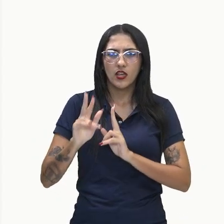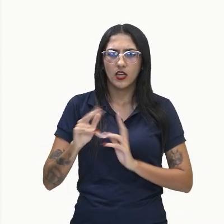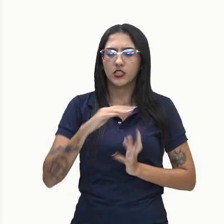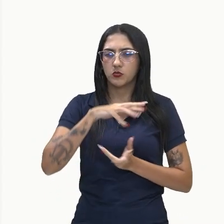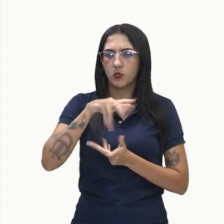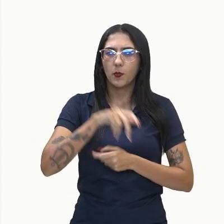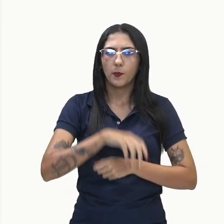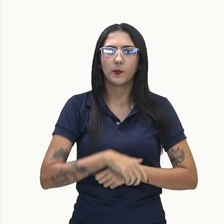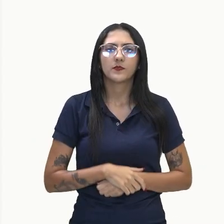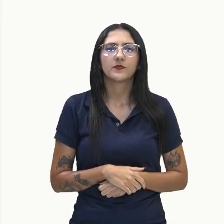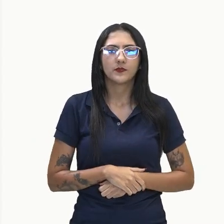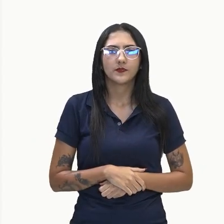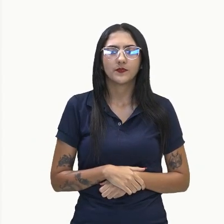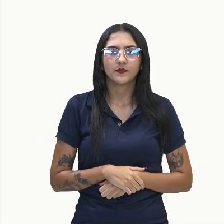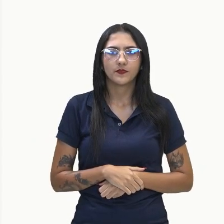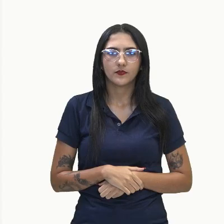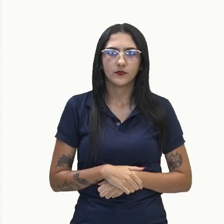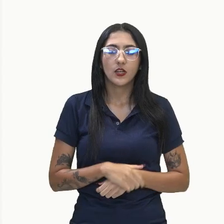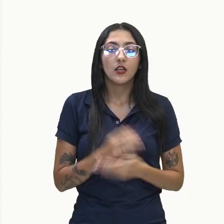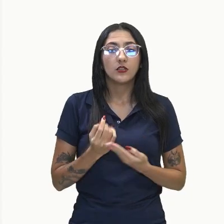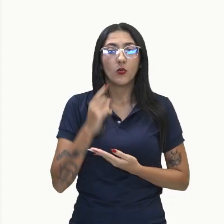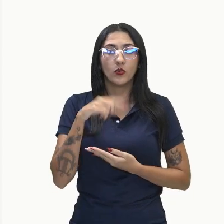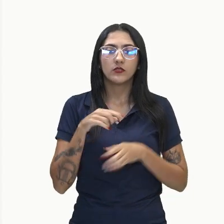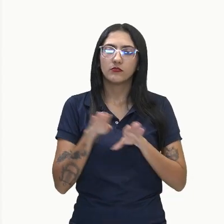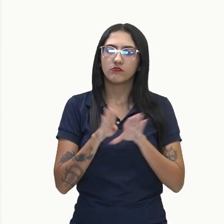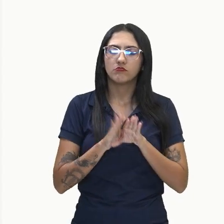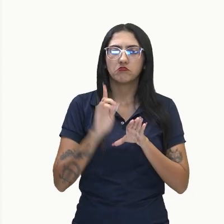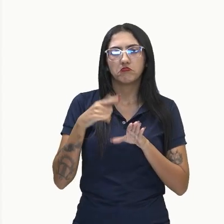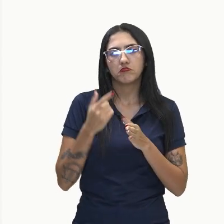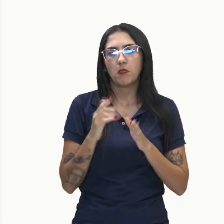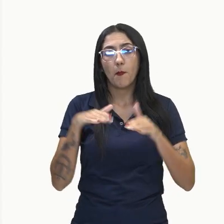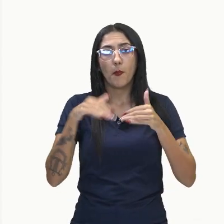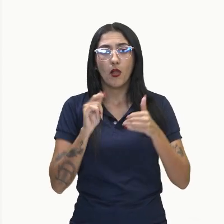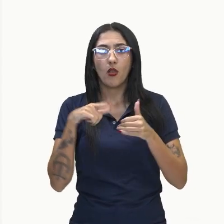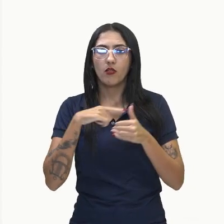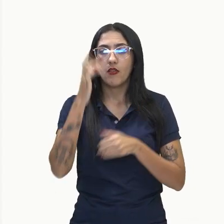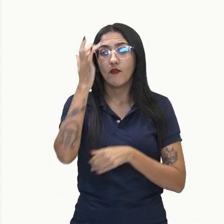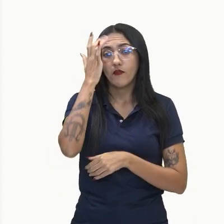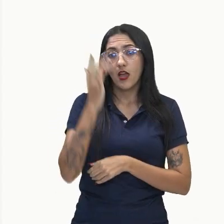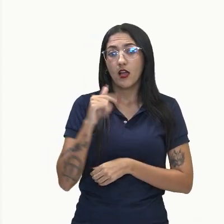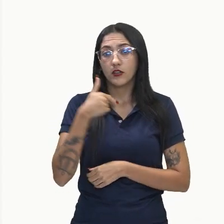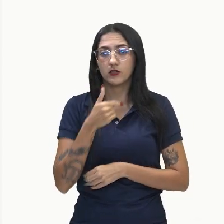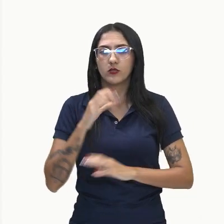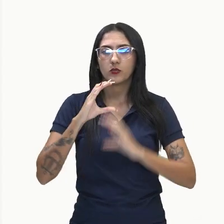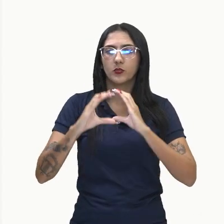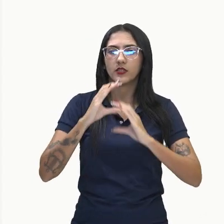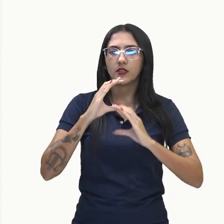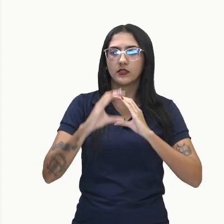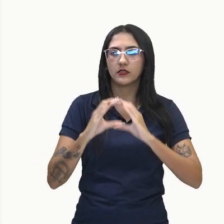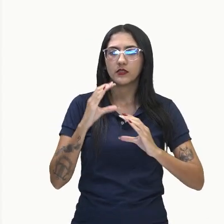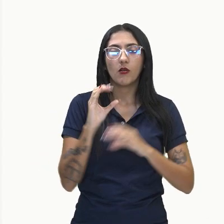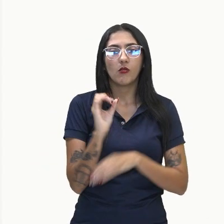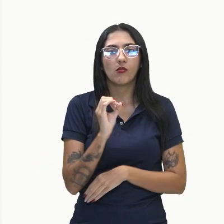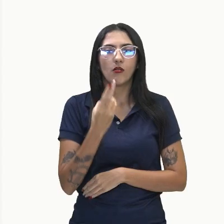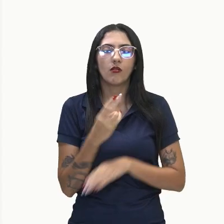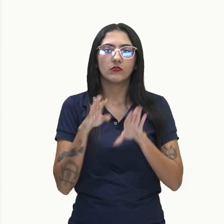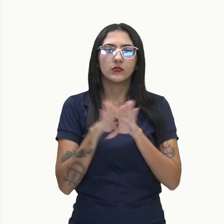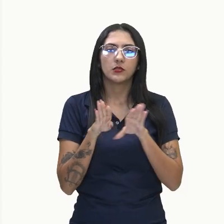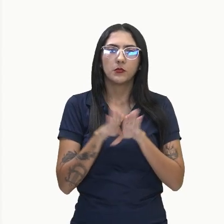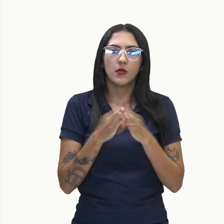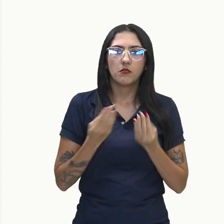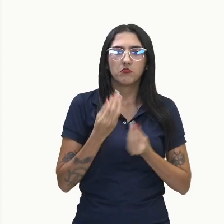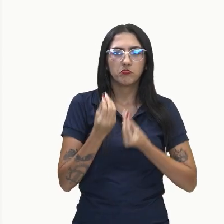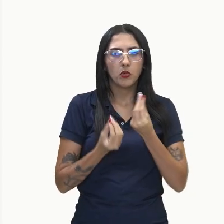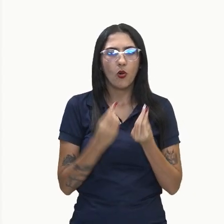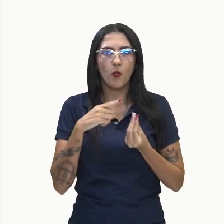Terra. E isso, gente, vai facilitar, a nossa comunicação e